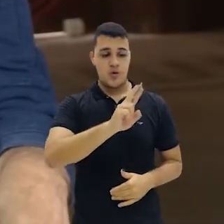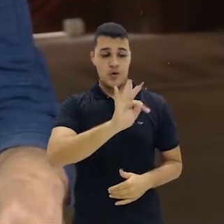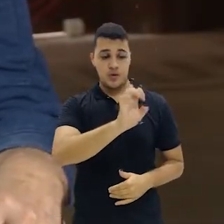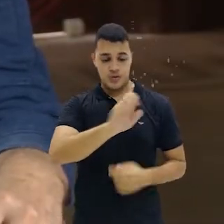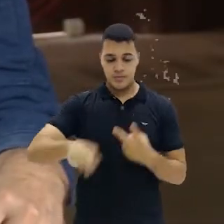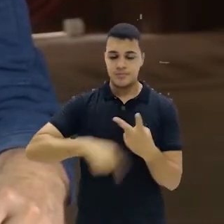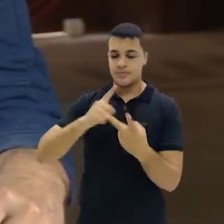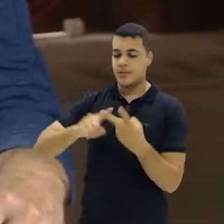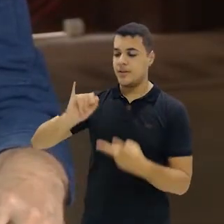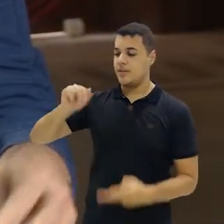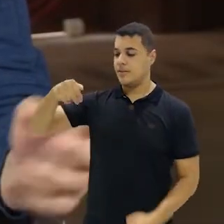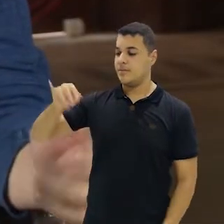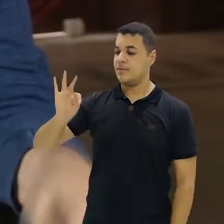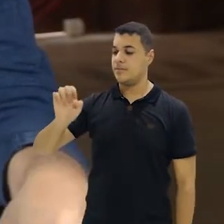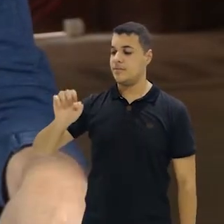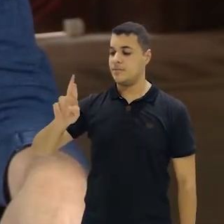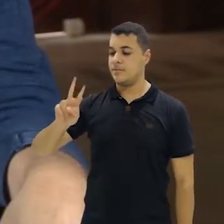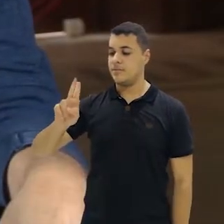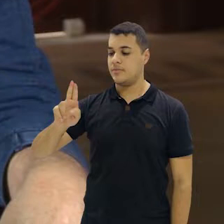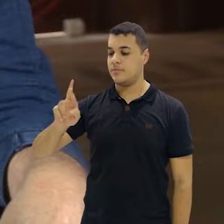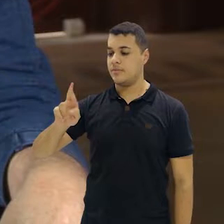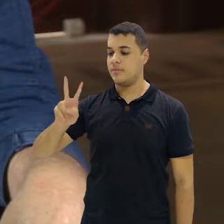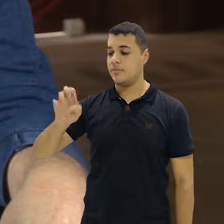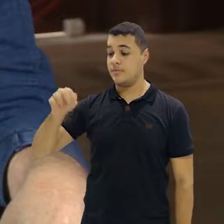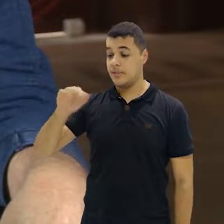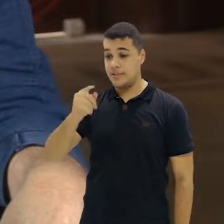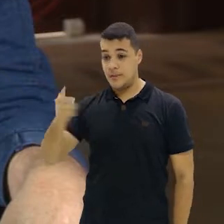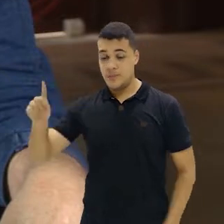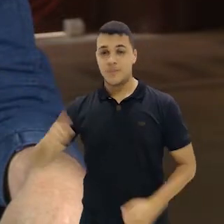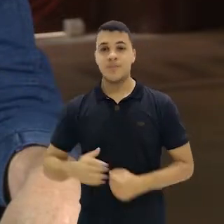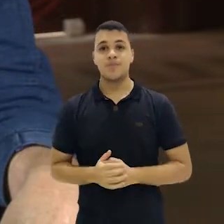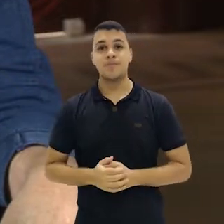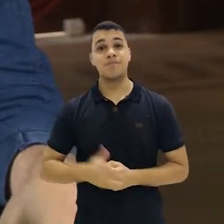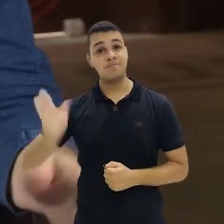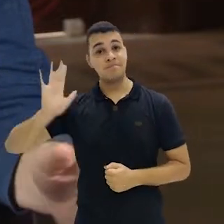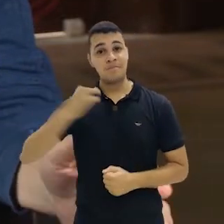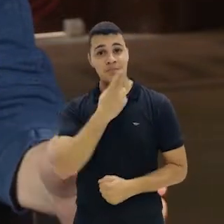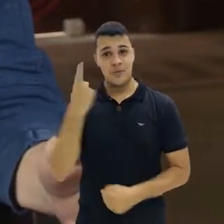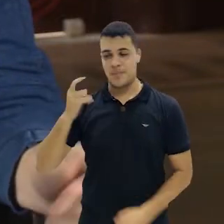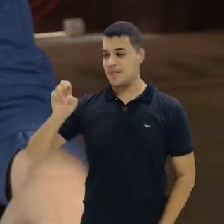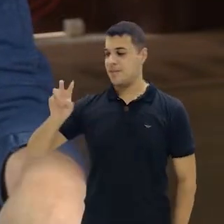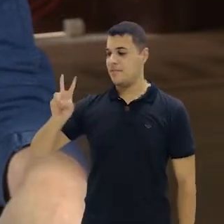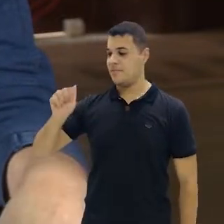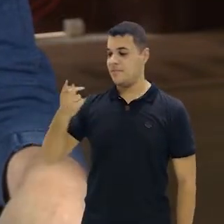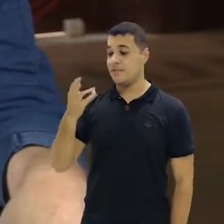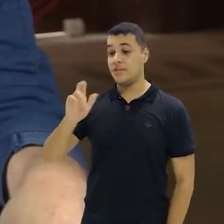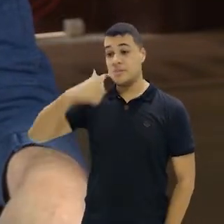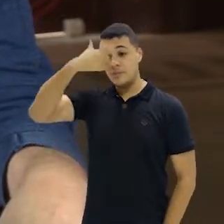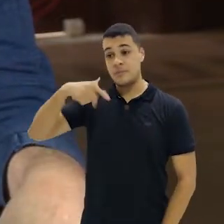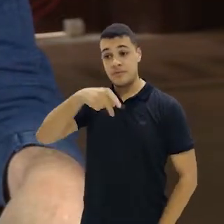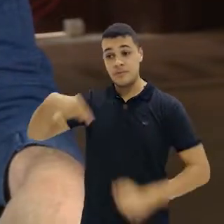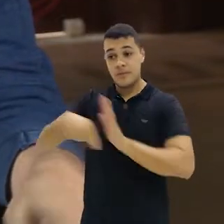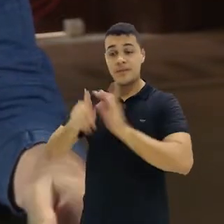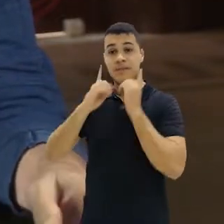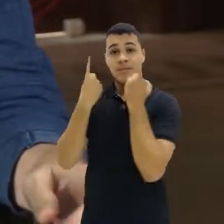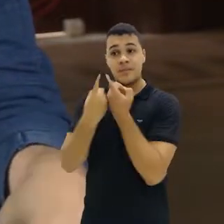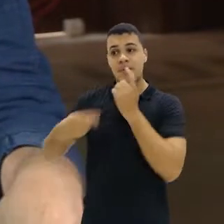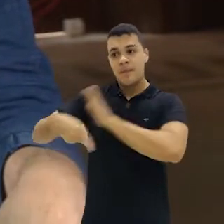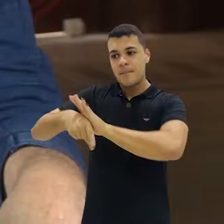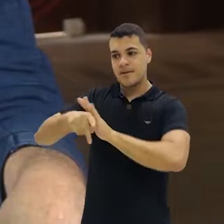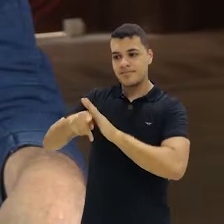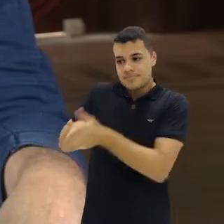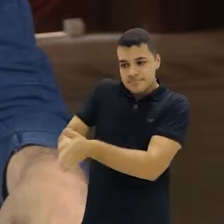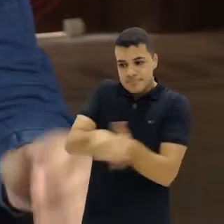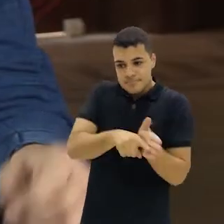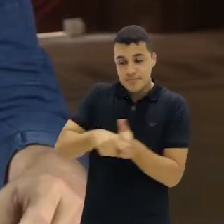Bom, meu nome é Evandro Coutinho, eu sou professor do Departamento de Epidemiologia do Instituto de Medicina Social da Universidade do Estado do